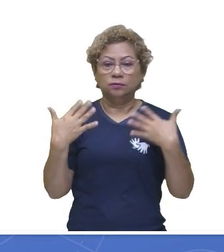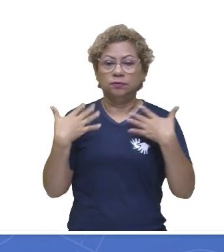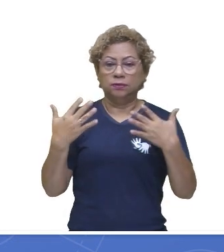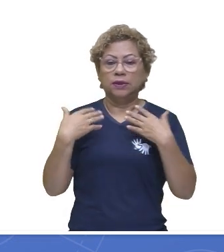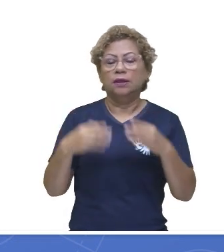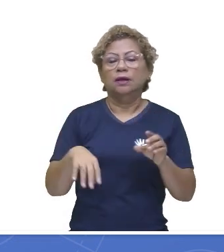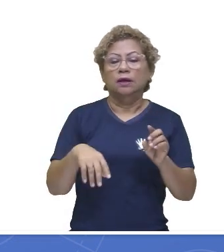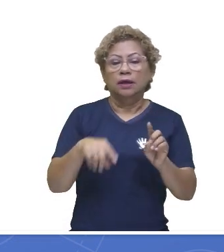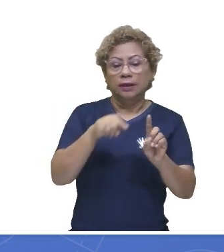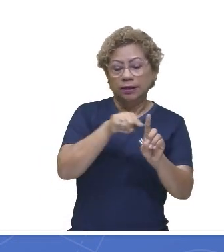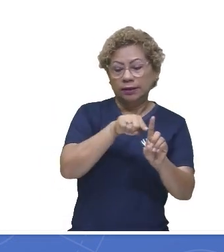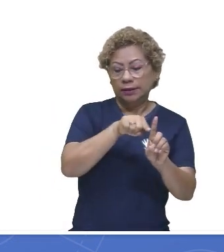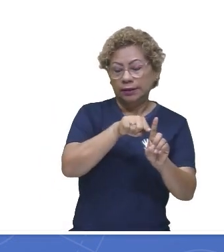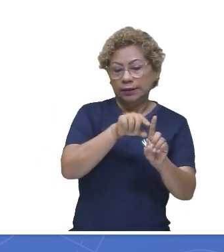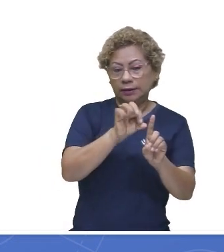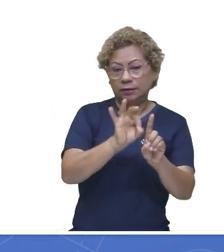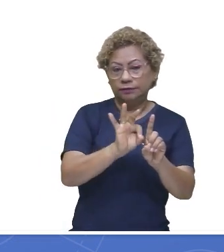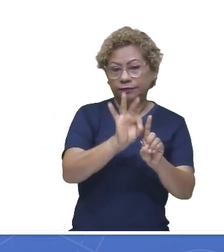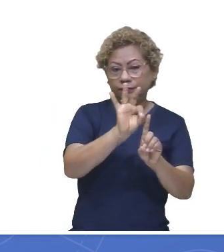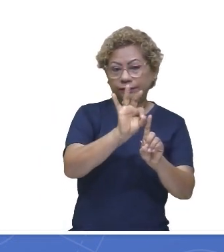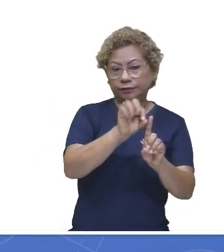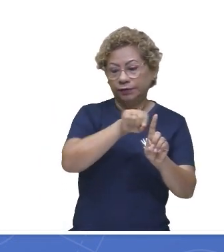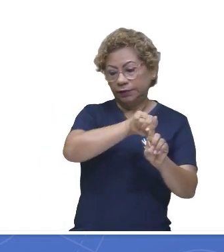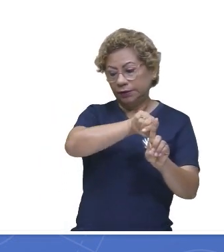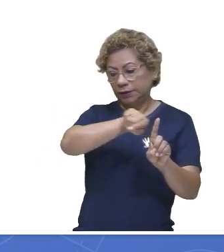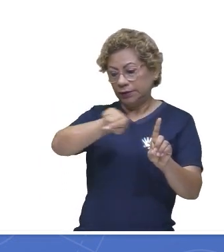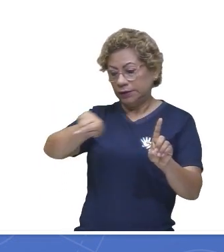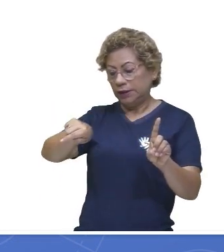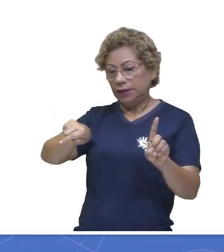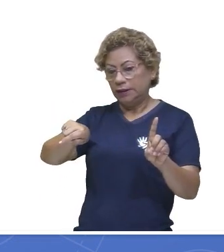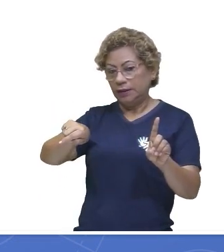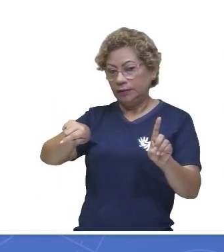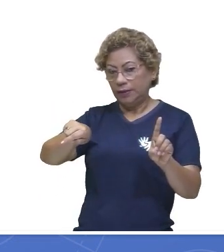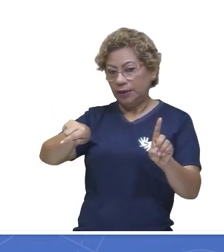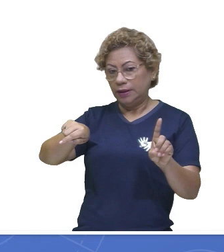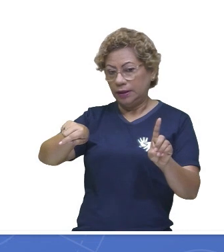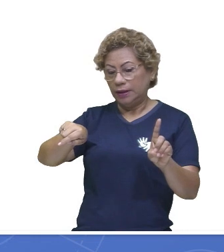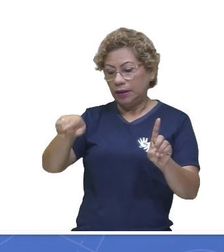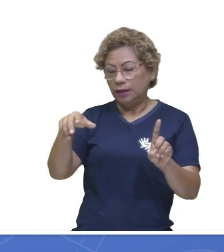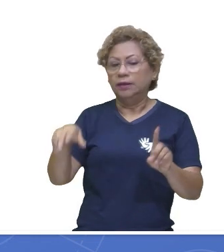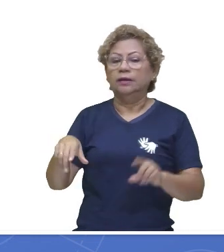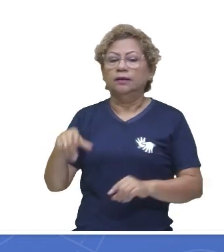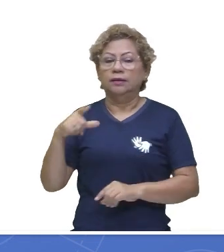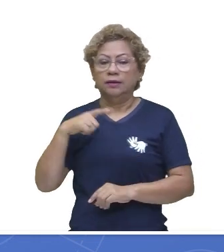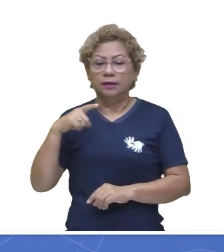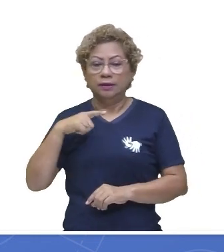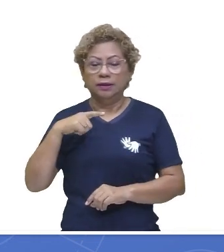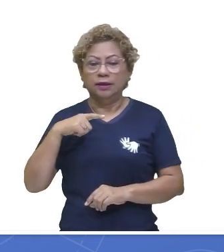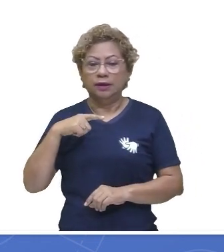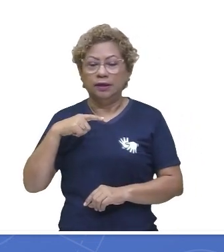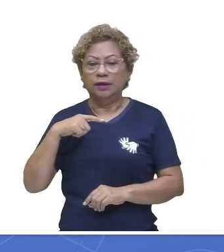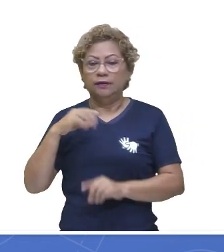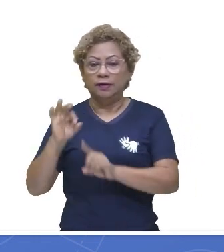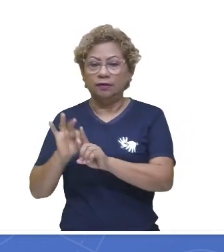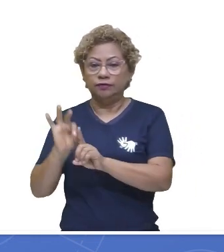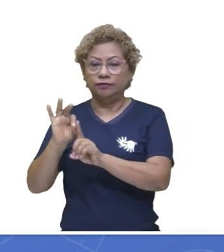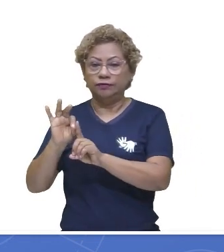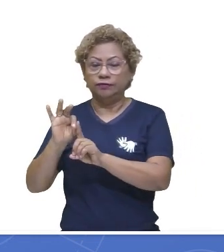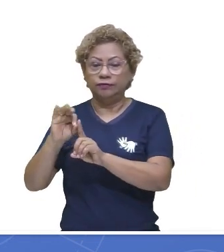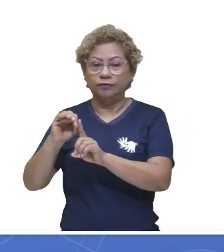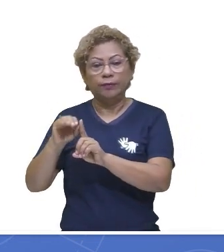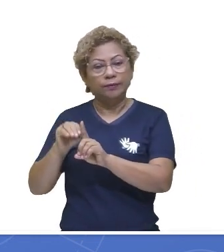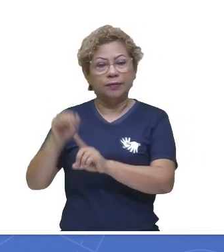de energia, ele, aliás, são 5.000 calorias, ele recebendo essa quantidade de energia, ele aumenta a sua temperatura